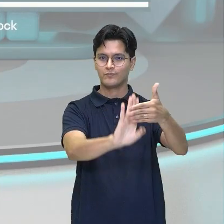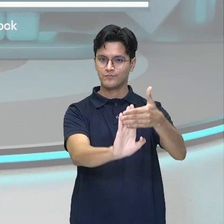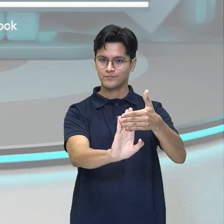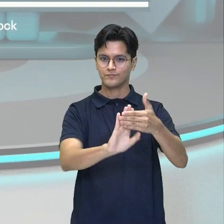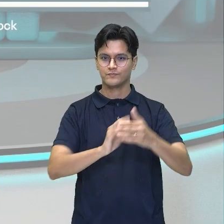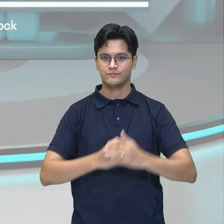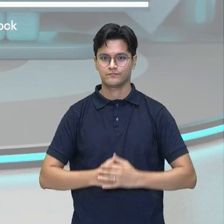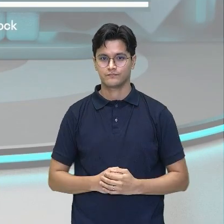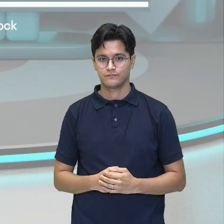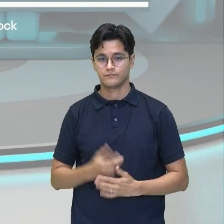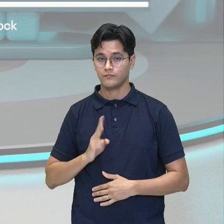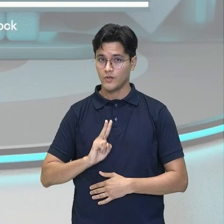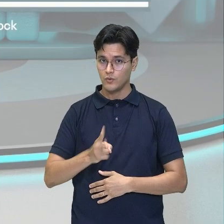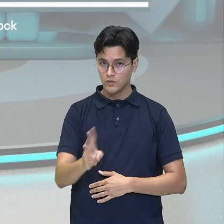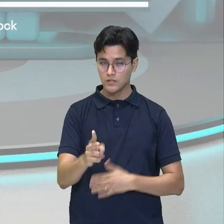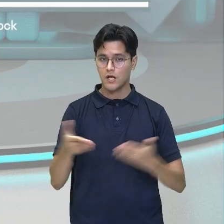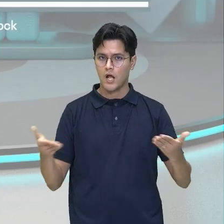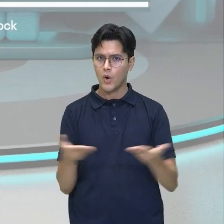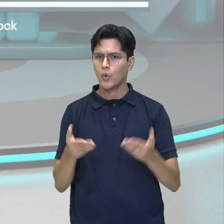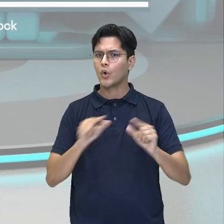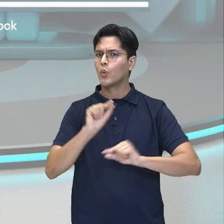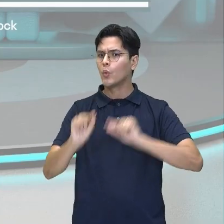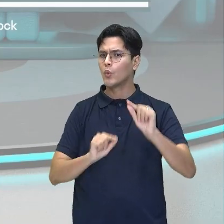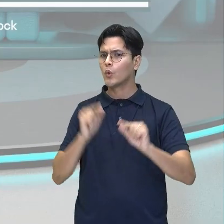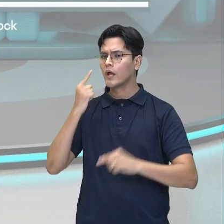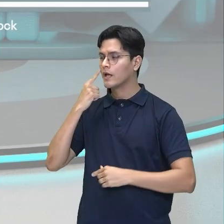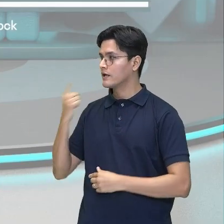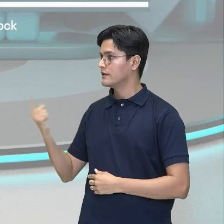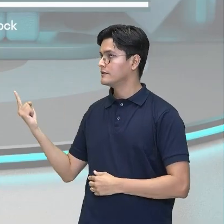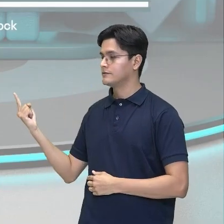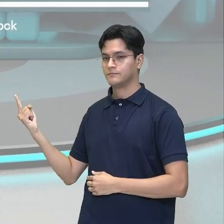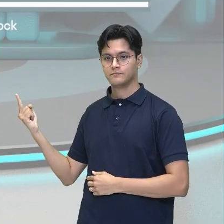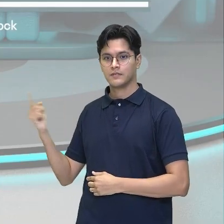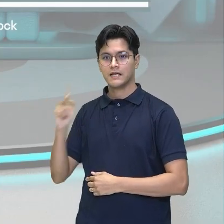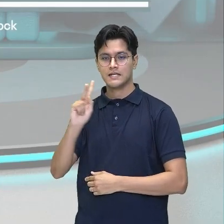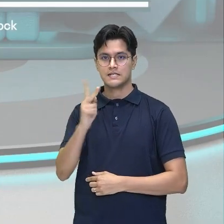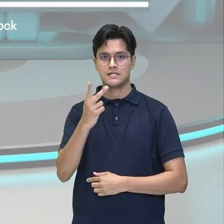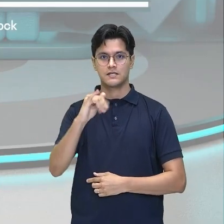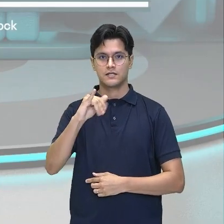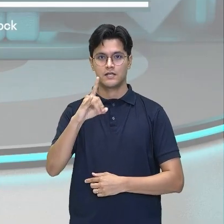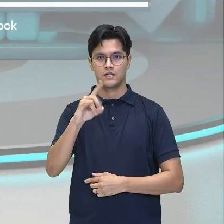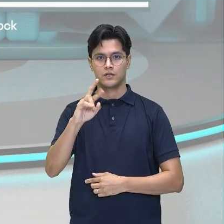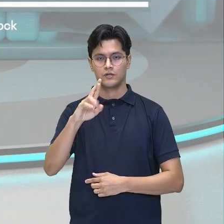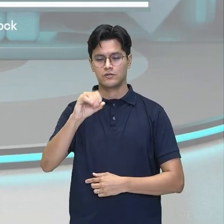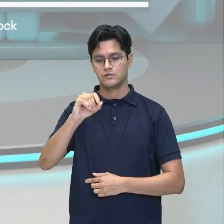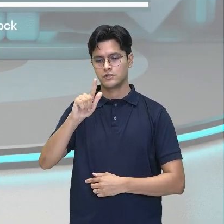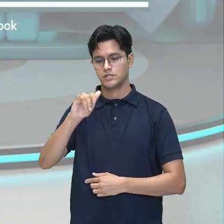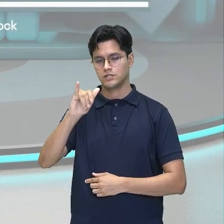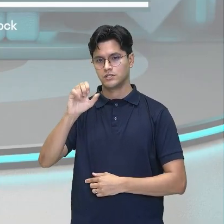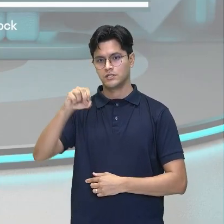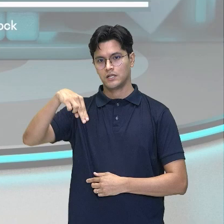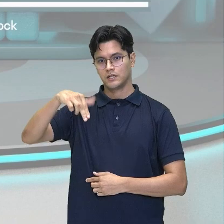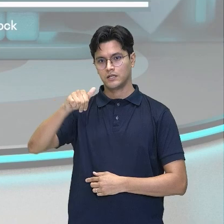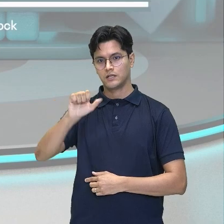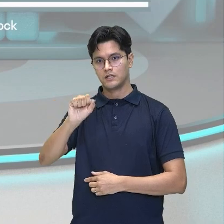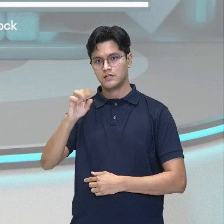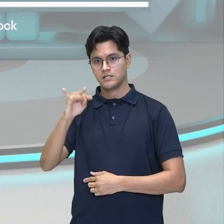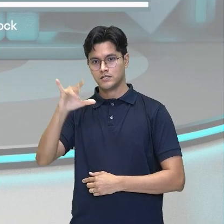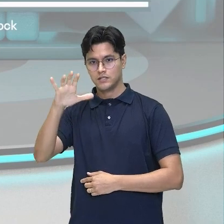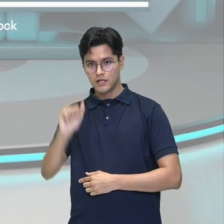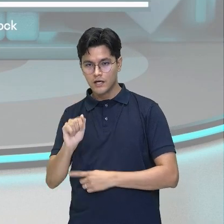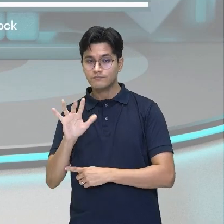também sobre a hidroginástica, que é aquele tipo de atividade que é feita em meio aquático. É uma atividade